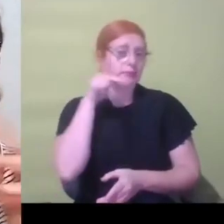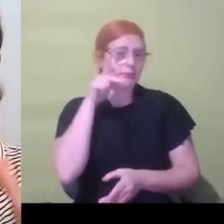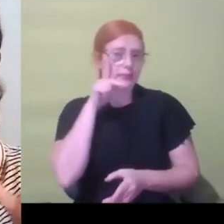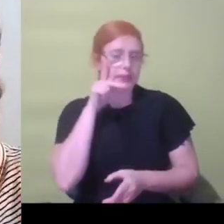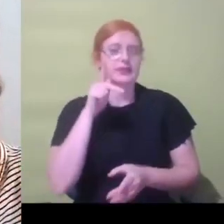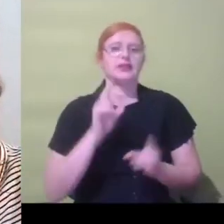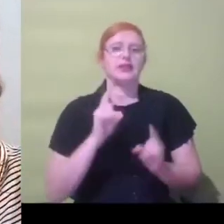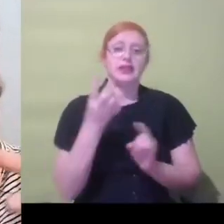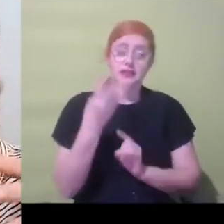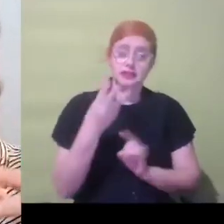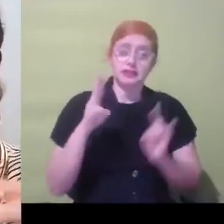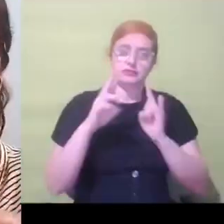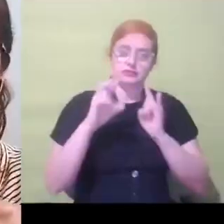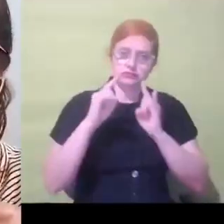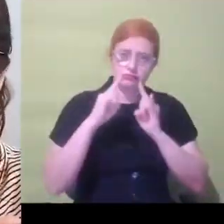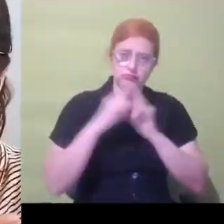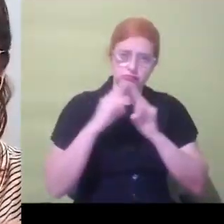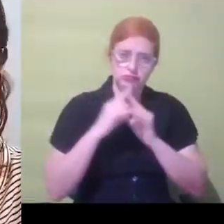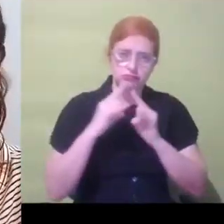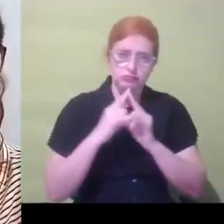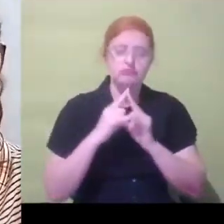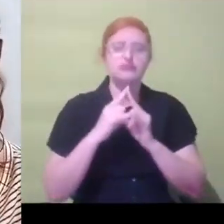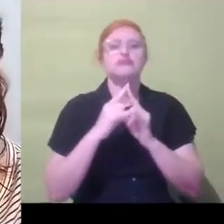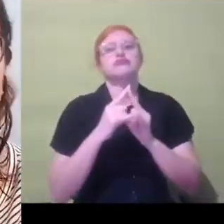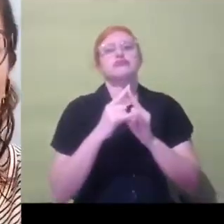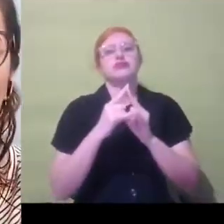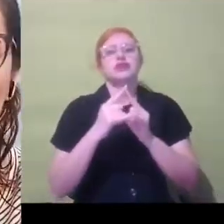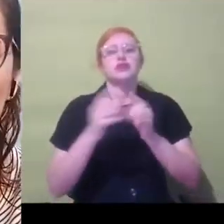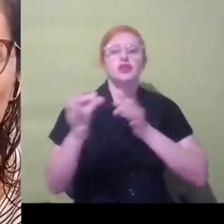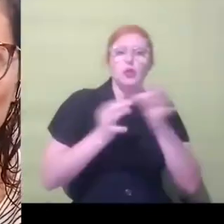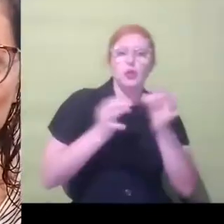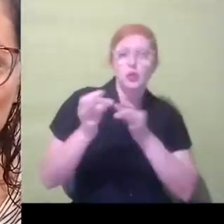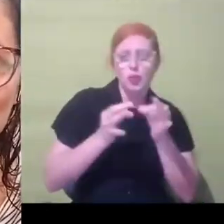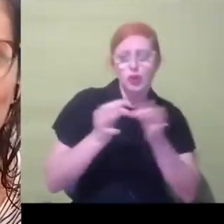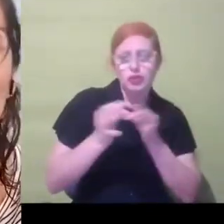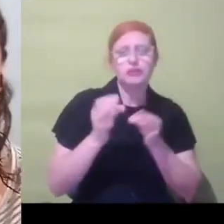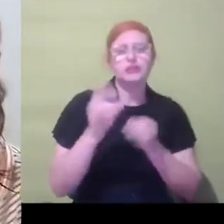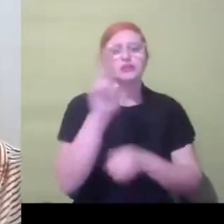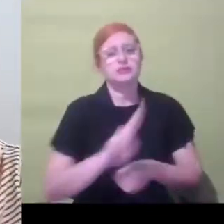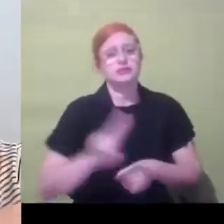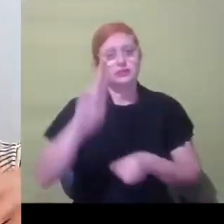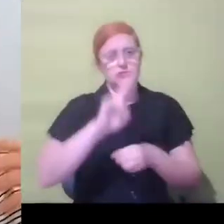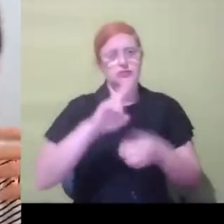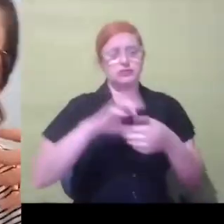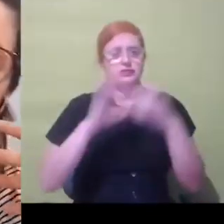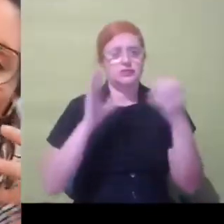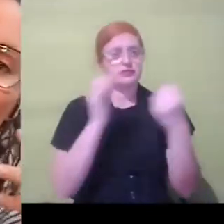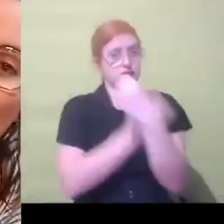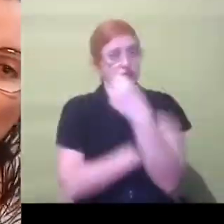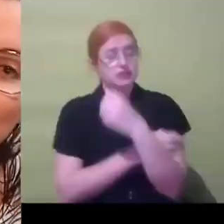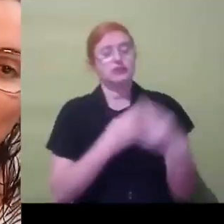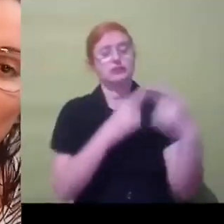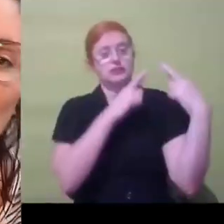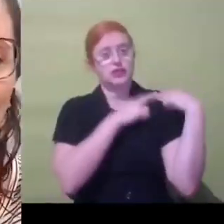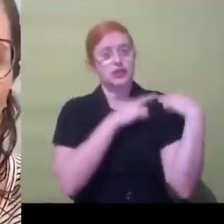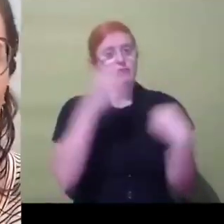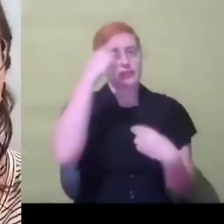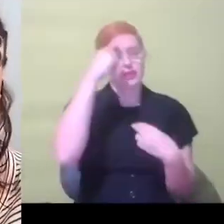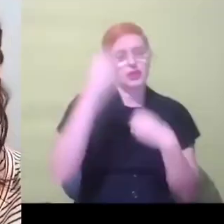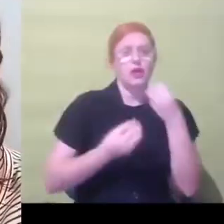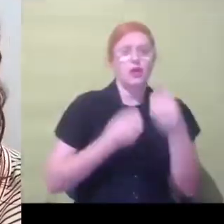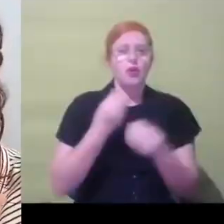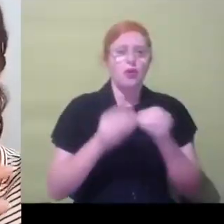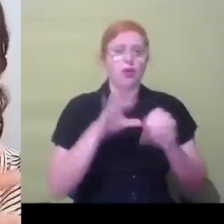indicam algumas pessoas que formam a coletiva dinamizadora da Universidade Livre Feminista, que é responsável por pensar como